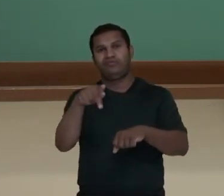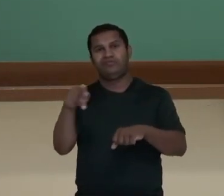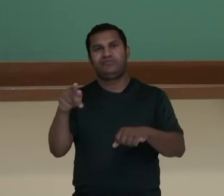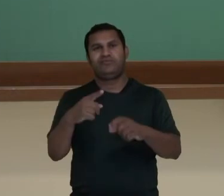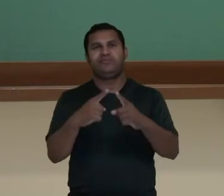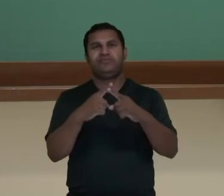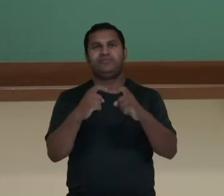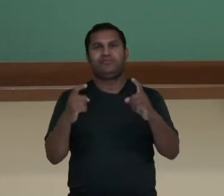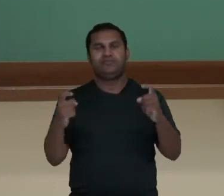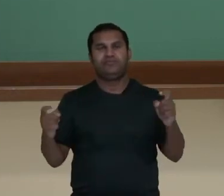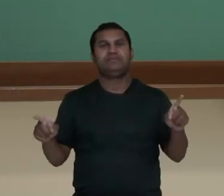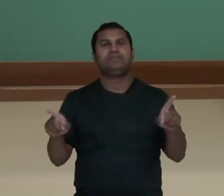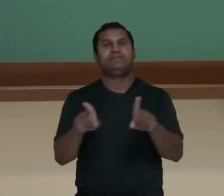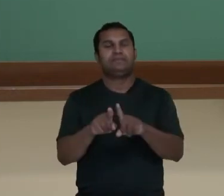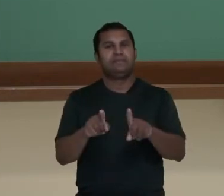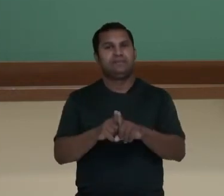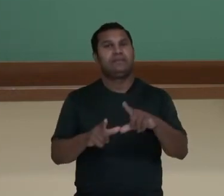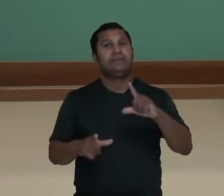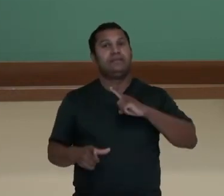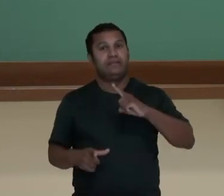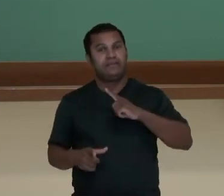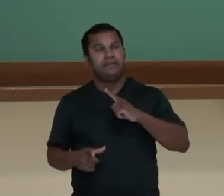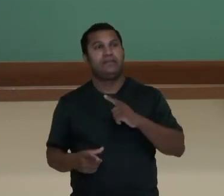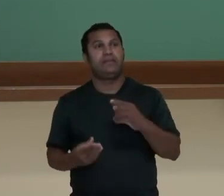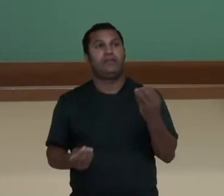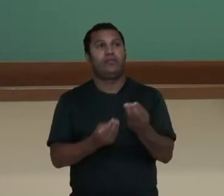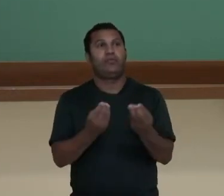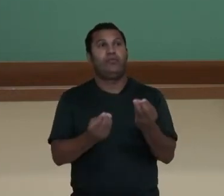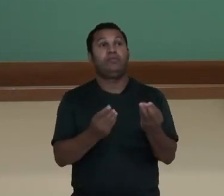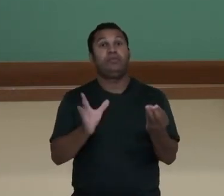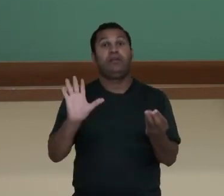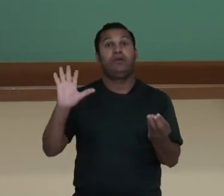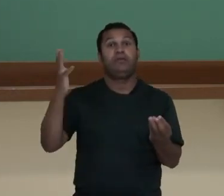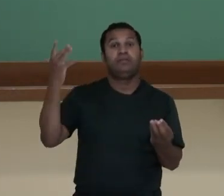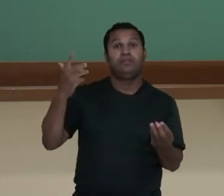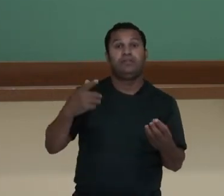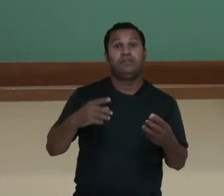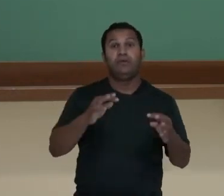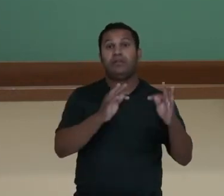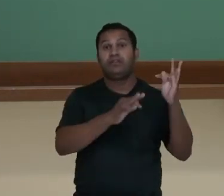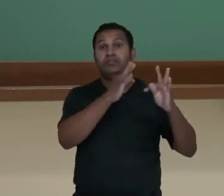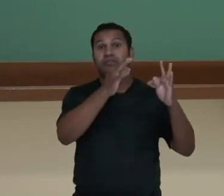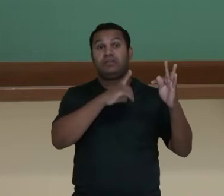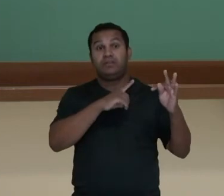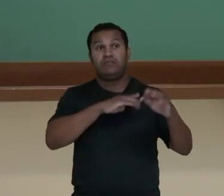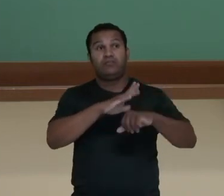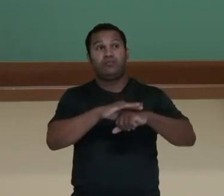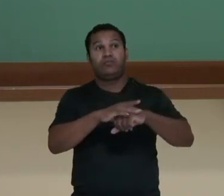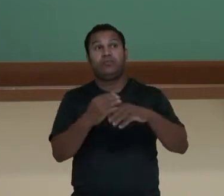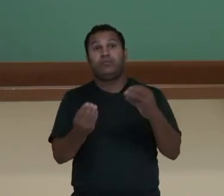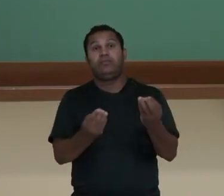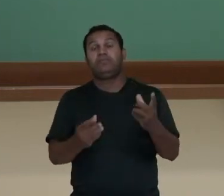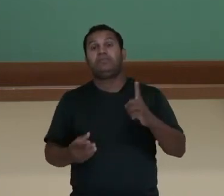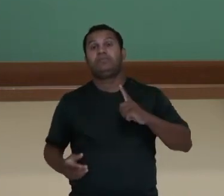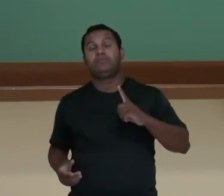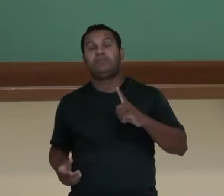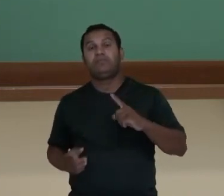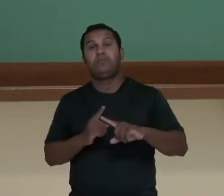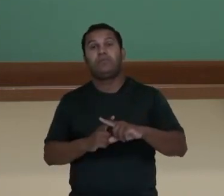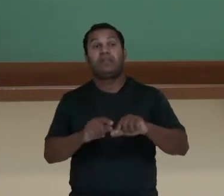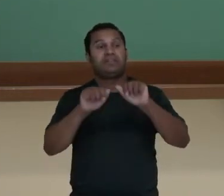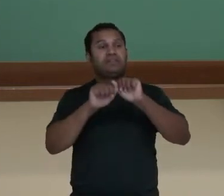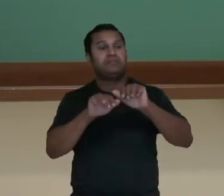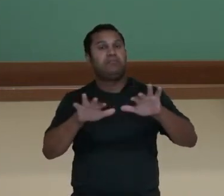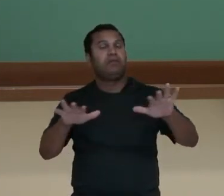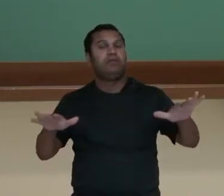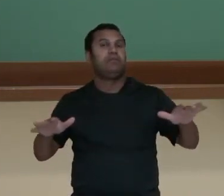foram trazidas e que dizimaram a população que aqui viviam. E agora, pessoal, a gente tem uma atividade, olha